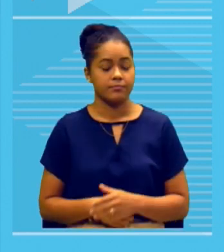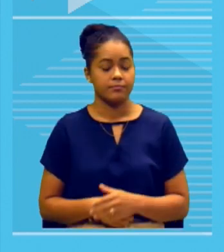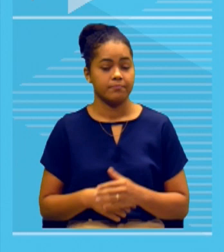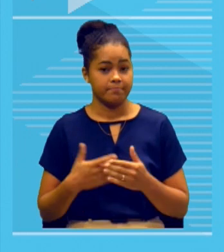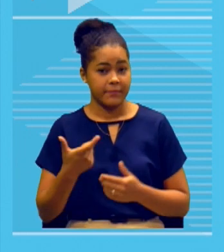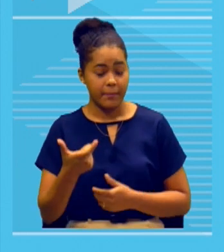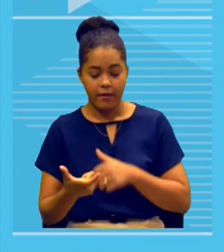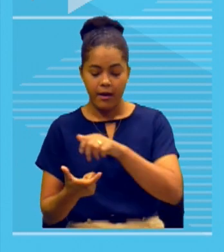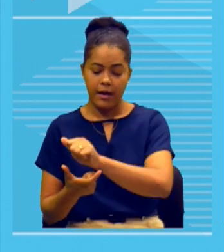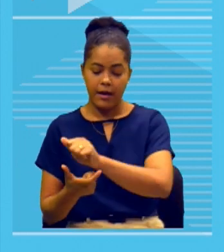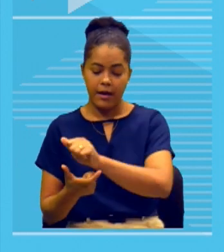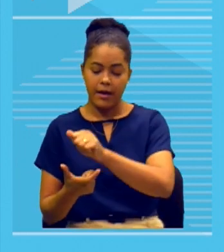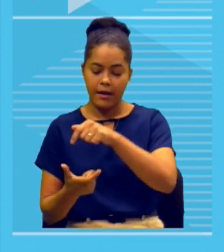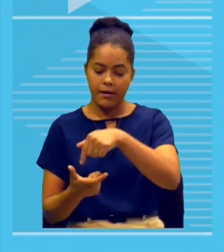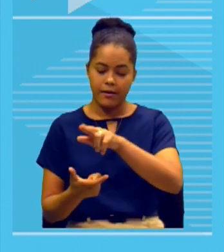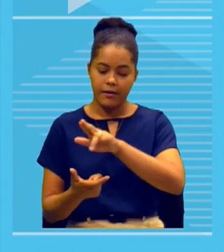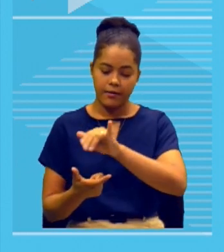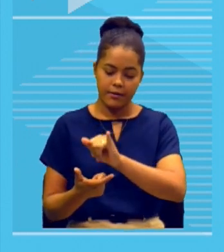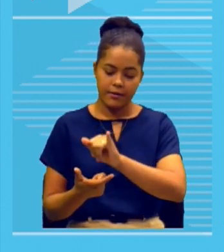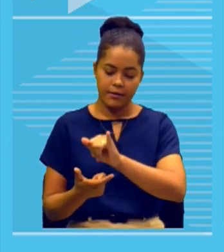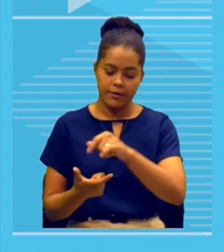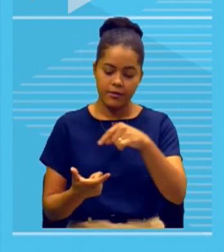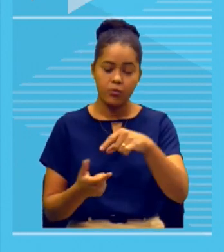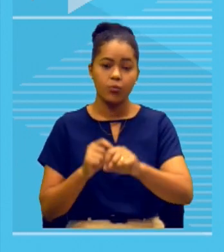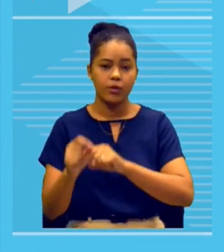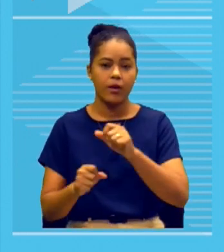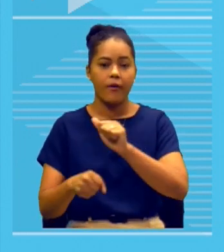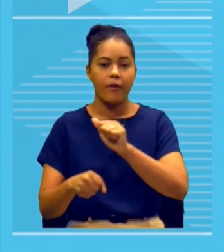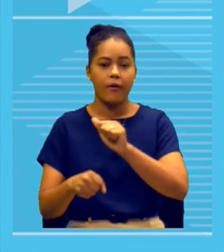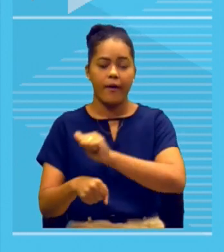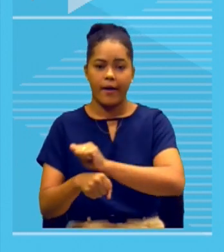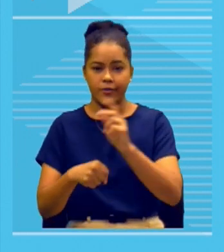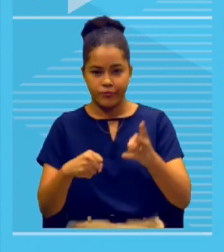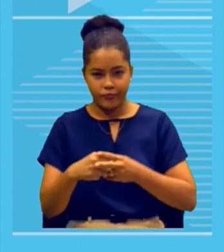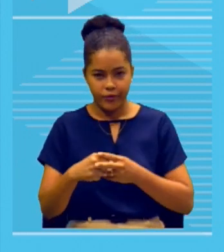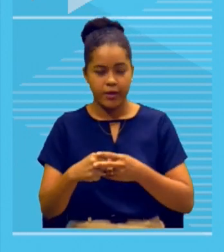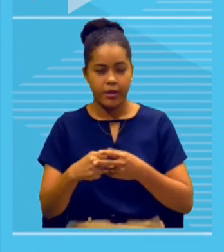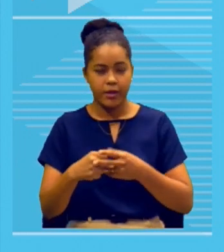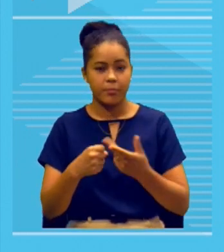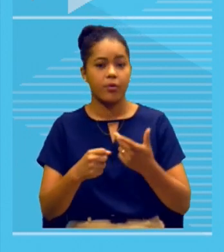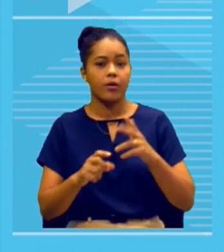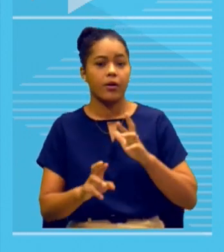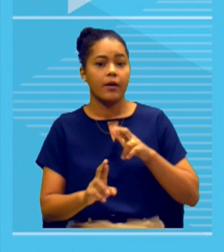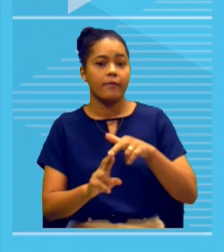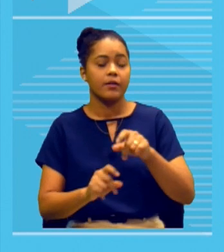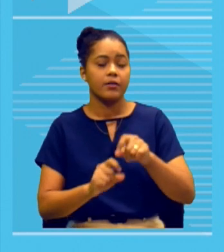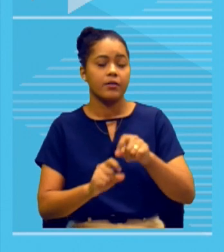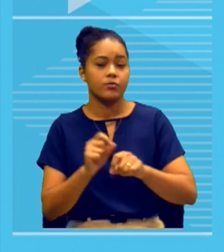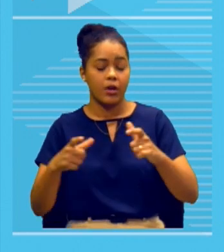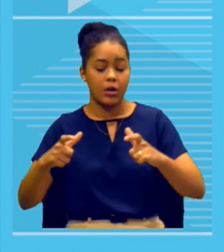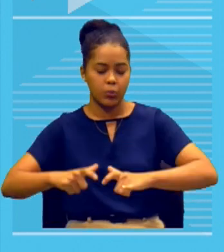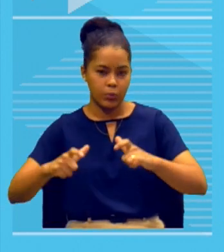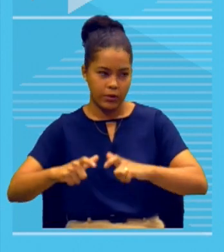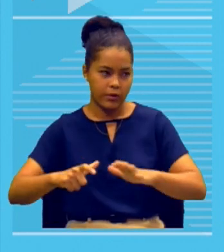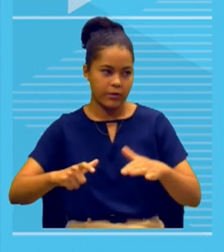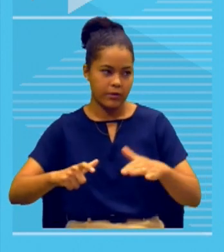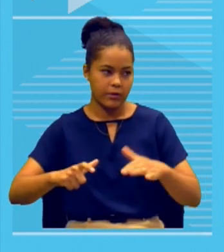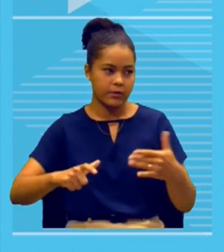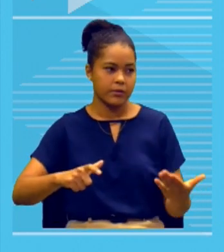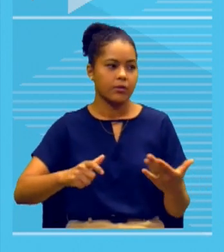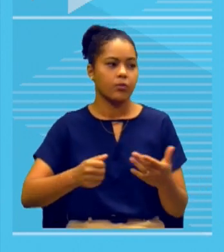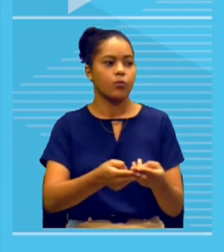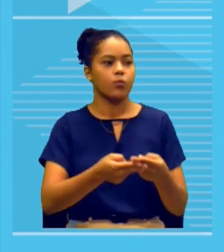eu vou usar o pronome oblíquo antes do verbo aqui se trabalha muito viu turma